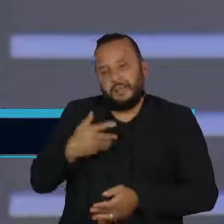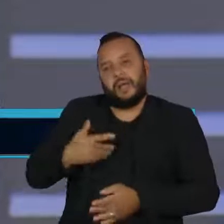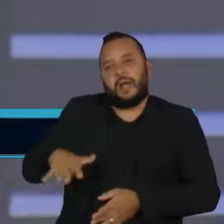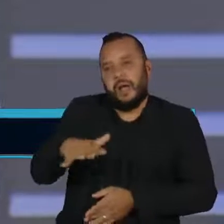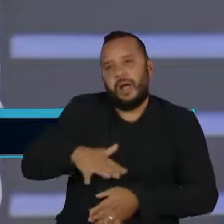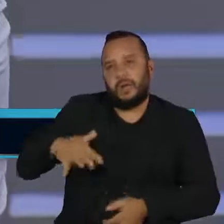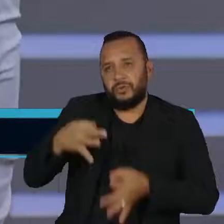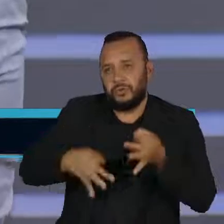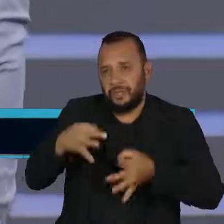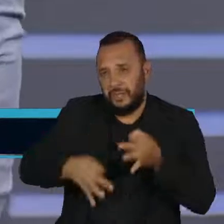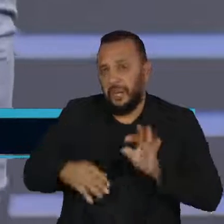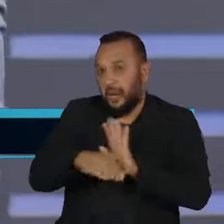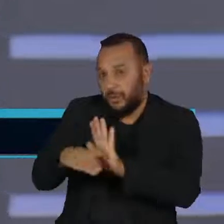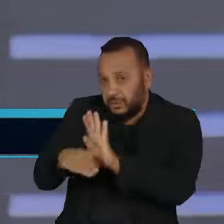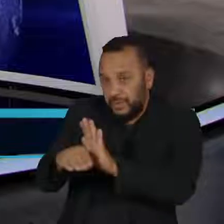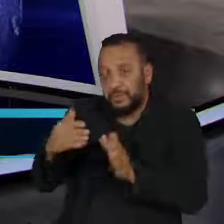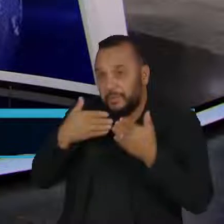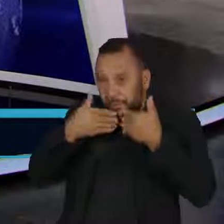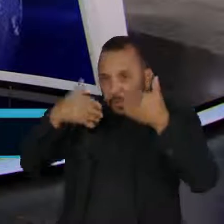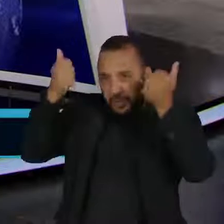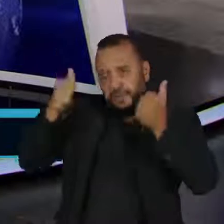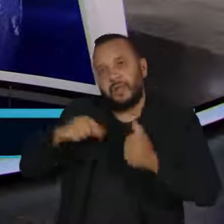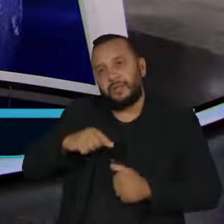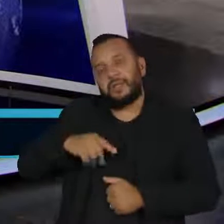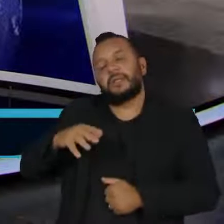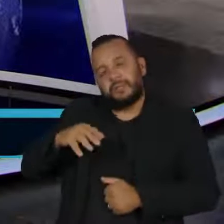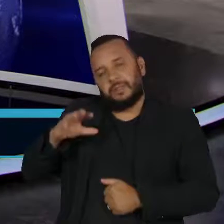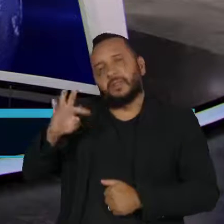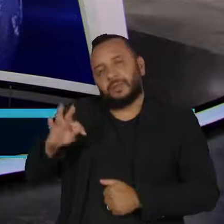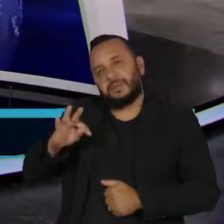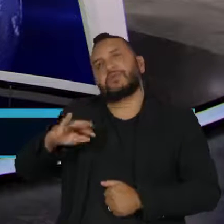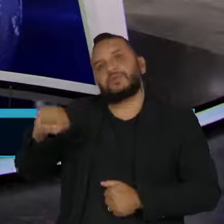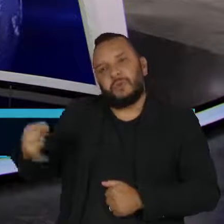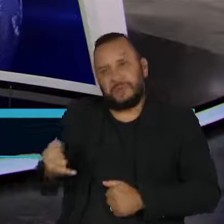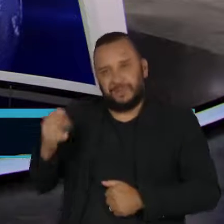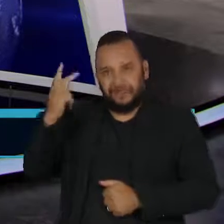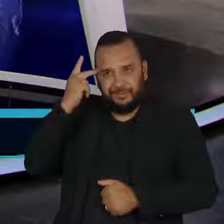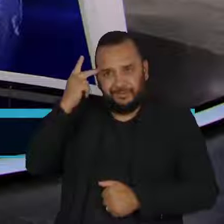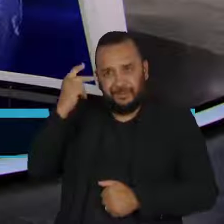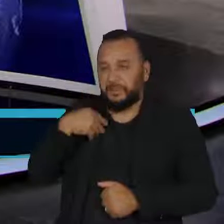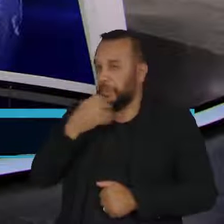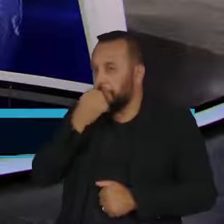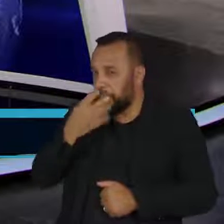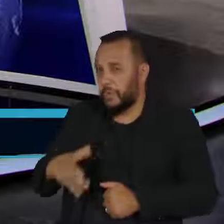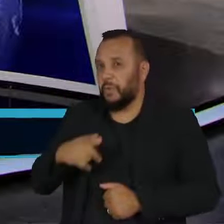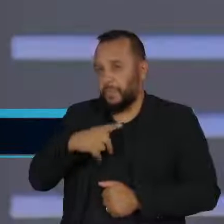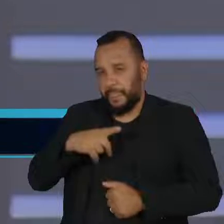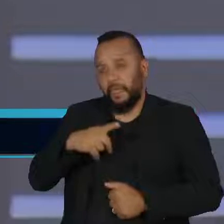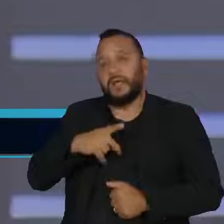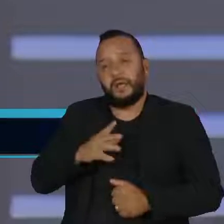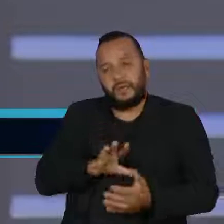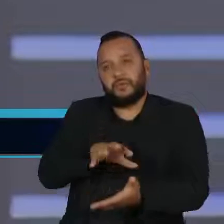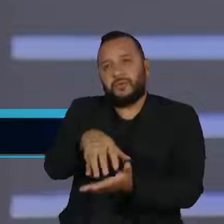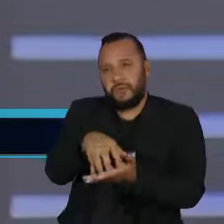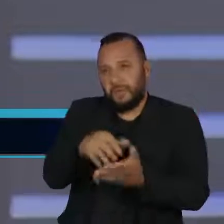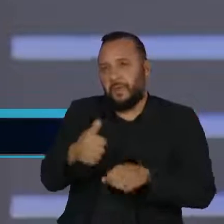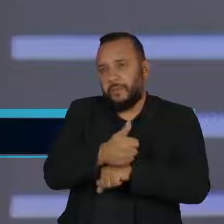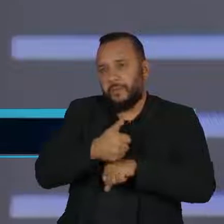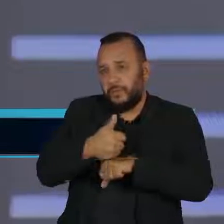aprimorar esse instrumento. No caso do Tribunal de Justiça de São Paulo, é muito bom. Você tem varas especializadas e você tem